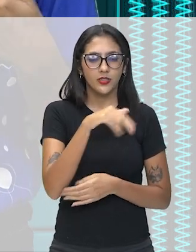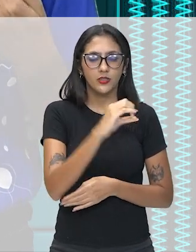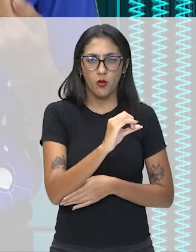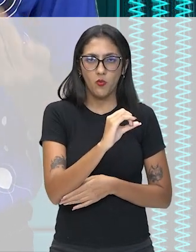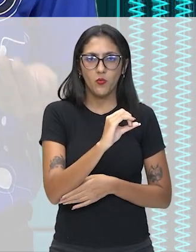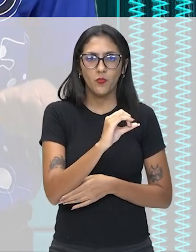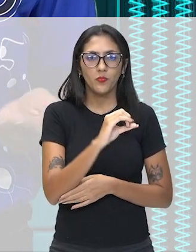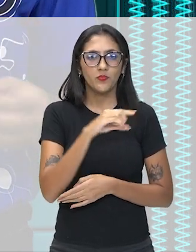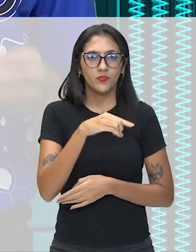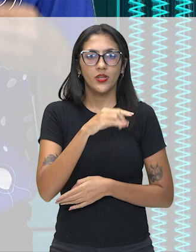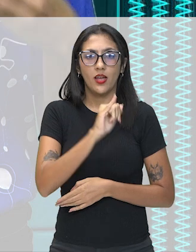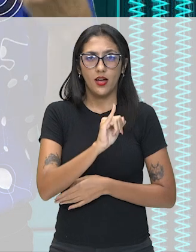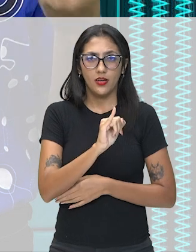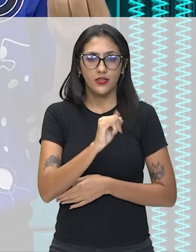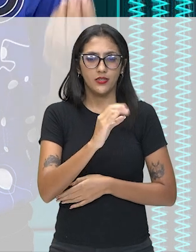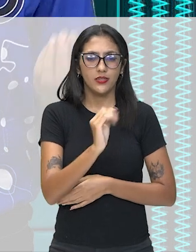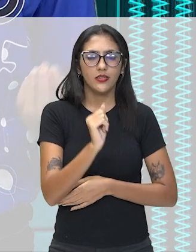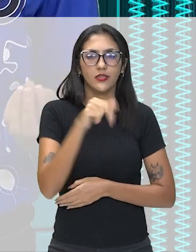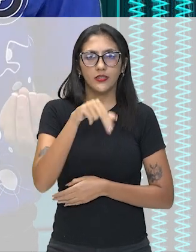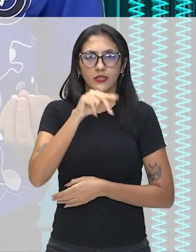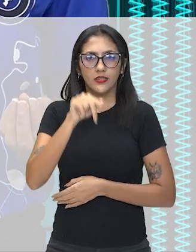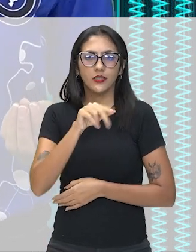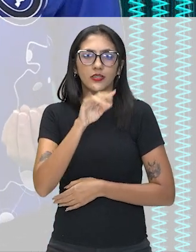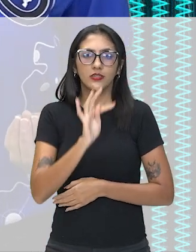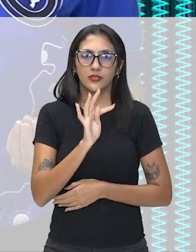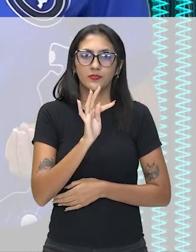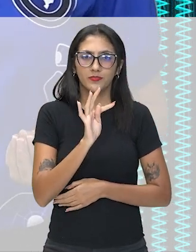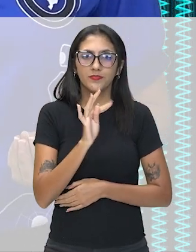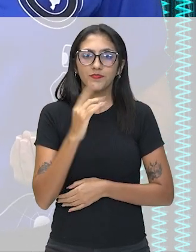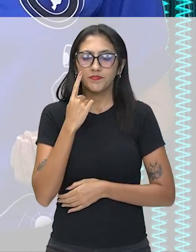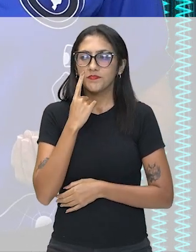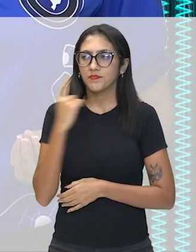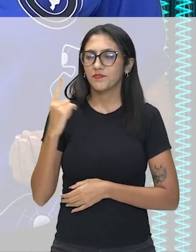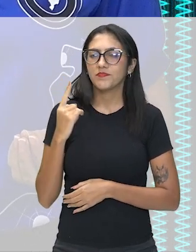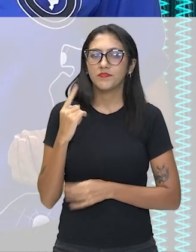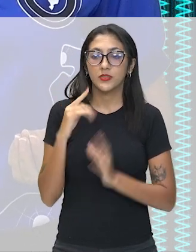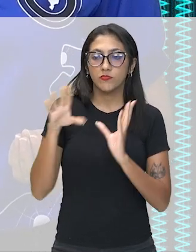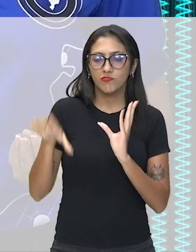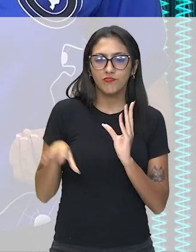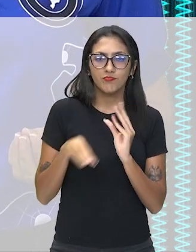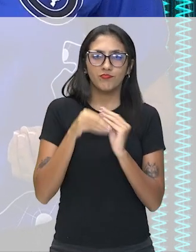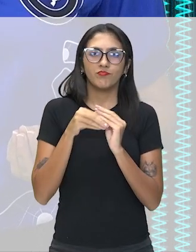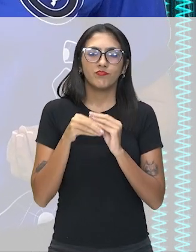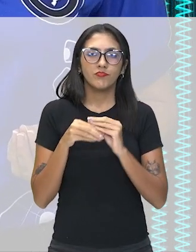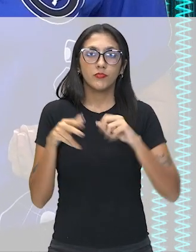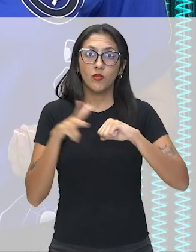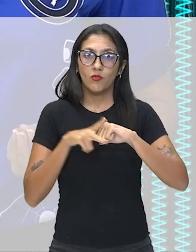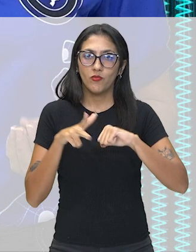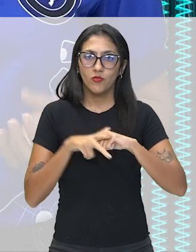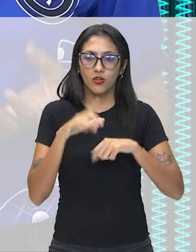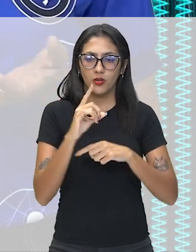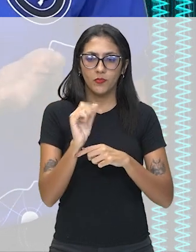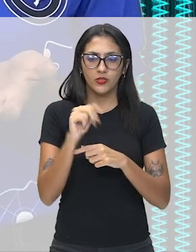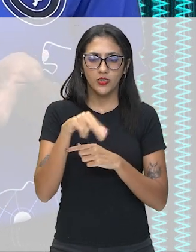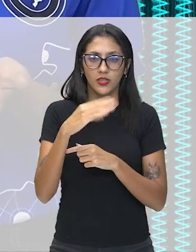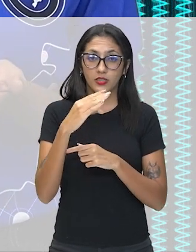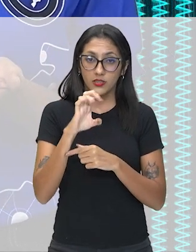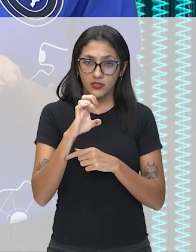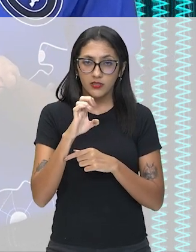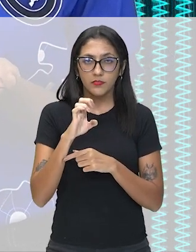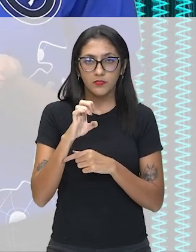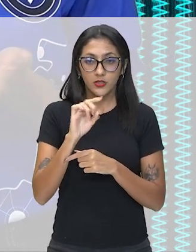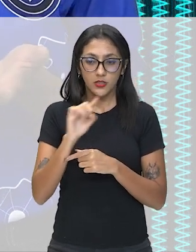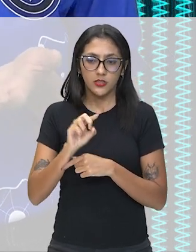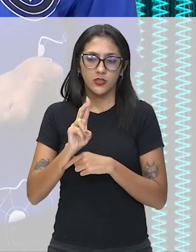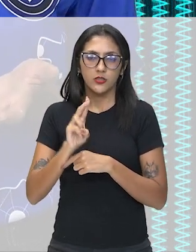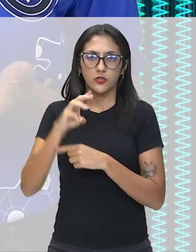Se eu quiser aumentar um pouquinho mais a minha resposta, ó, eu coloco o verbo dance e o complemento, que é a palavra